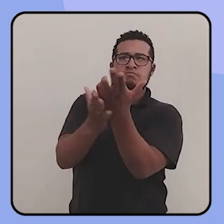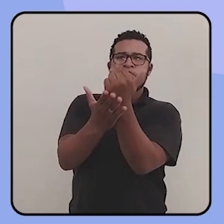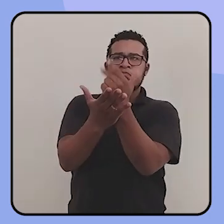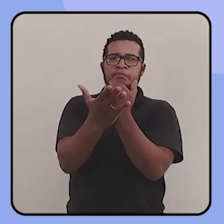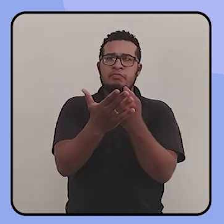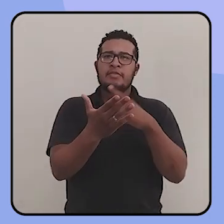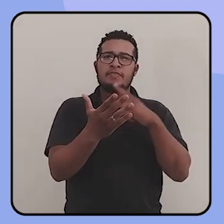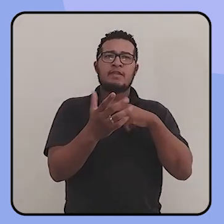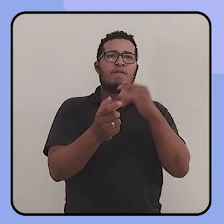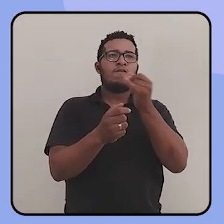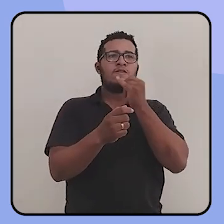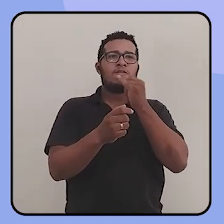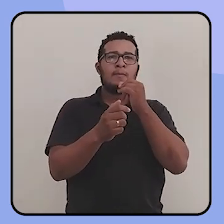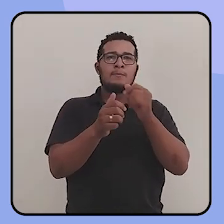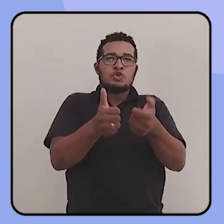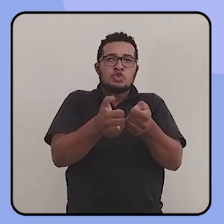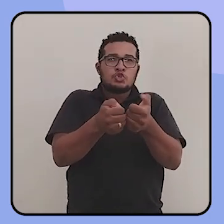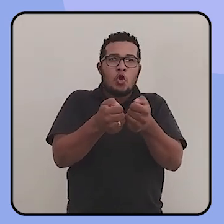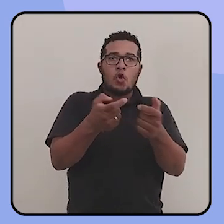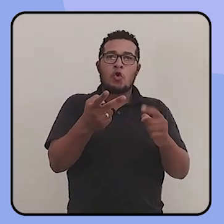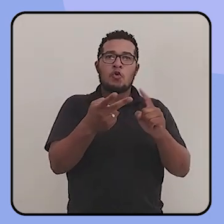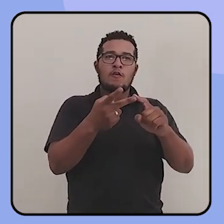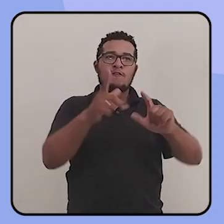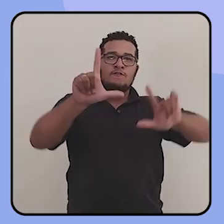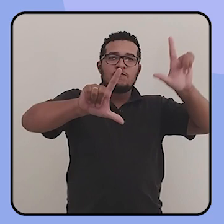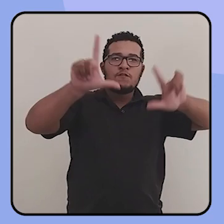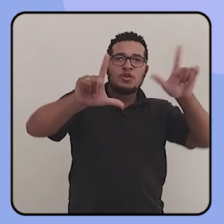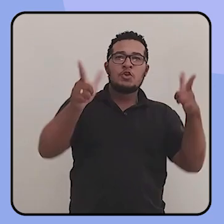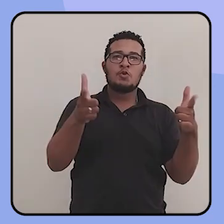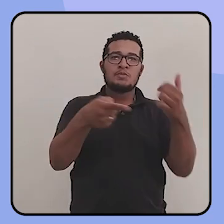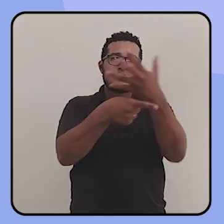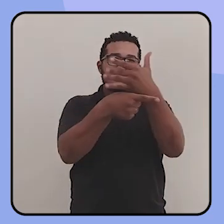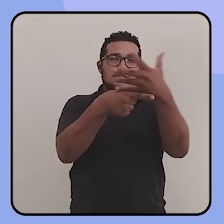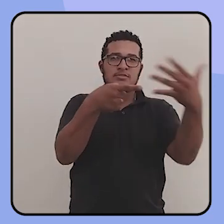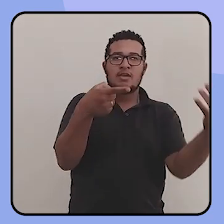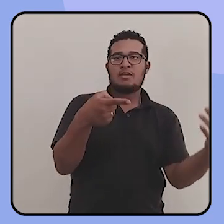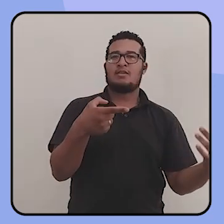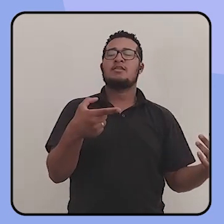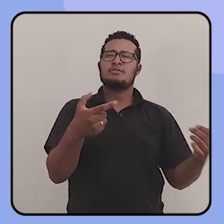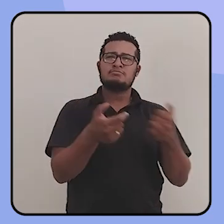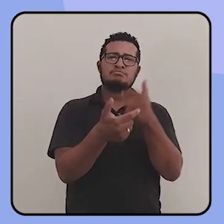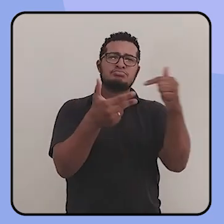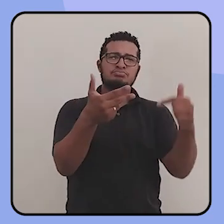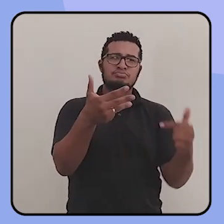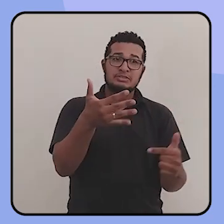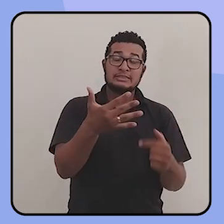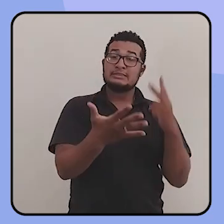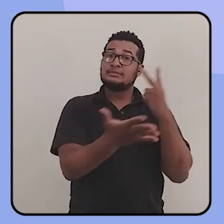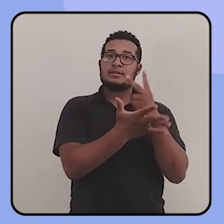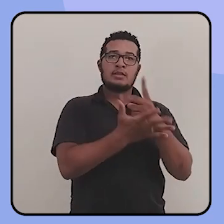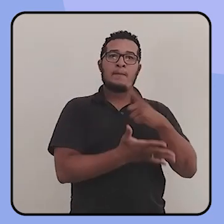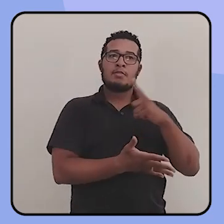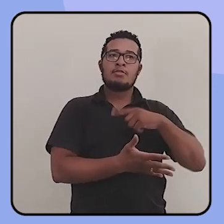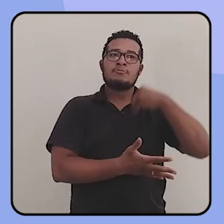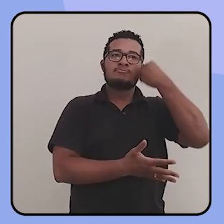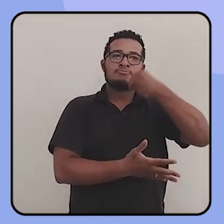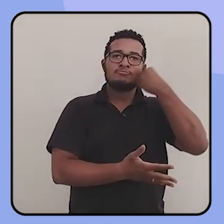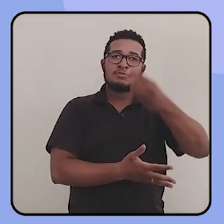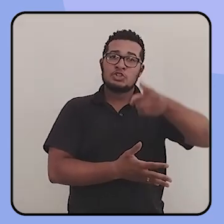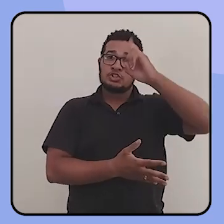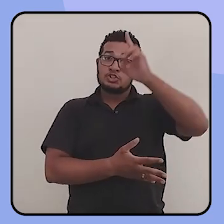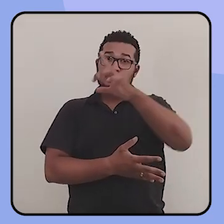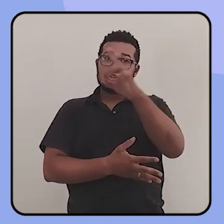desse cereal é comprovada pela decoração plástica de cerâmica denominada escovado, que